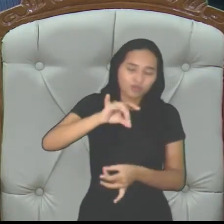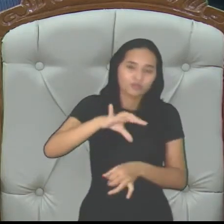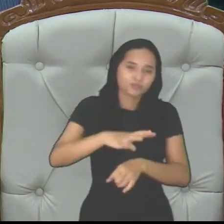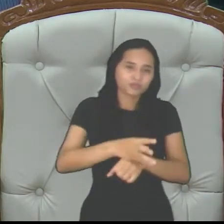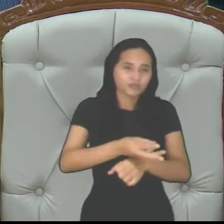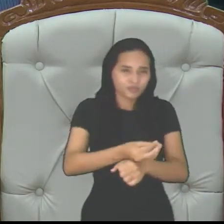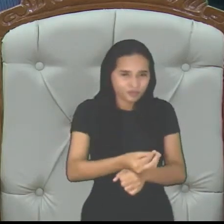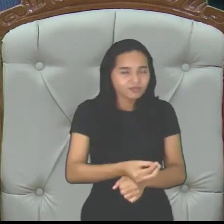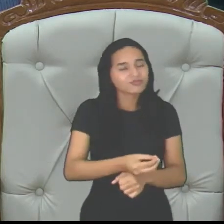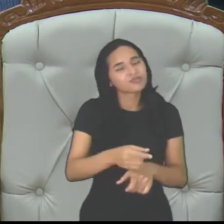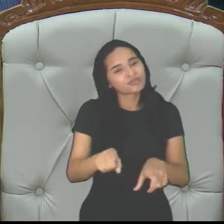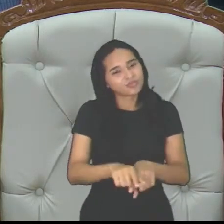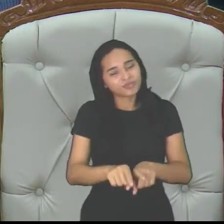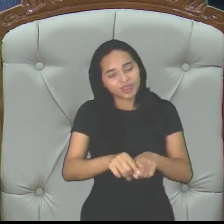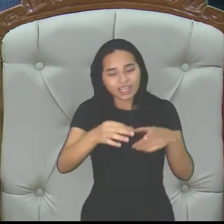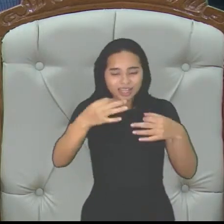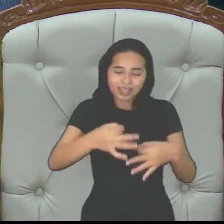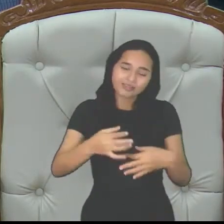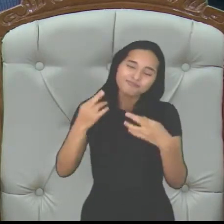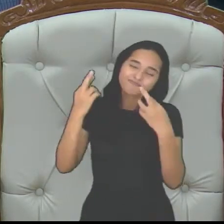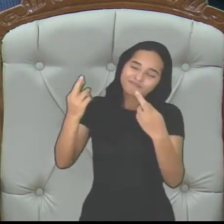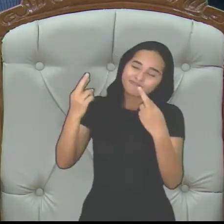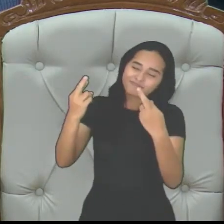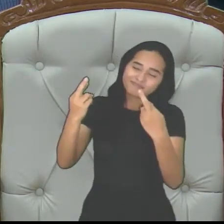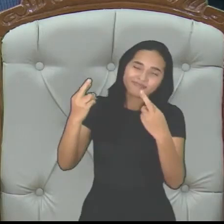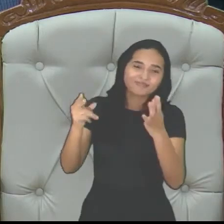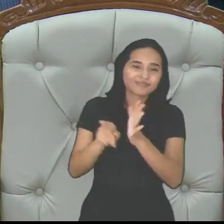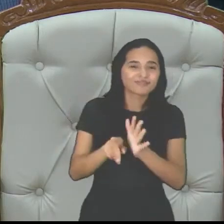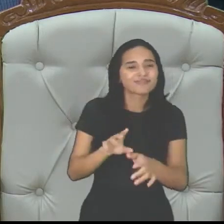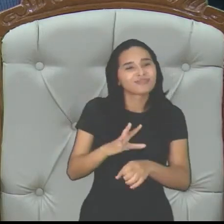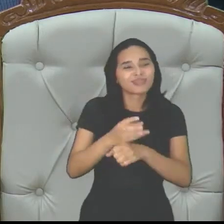a certeza, a esperança que a igreja deve se